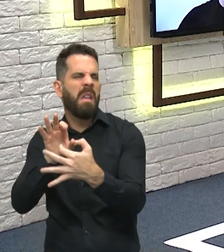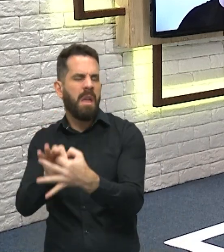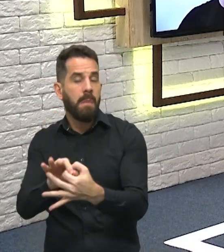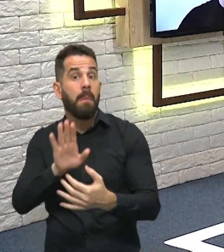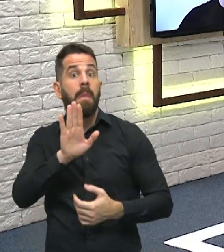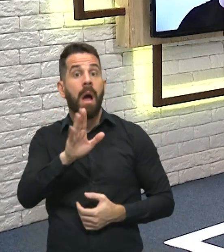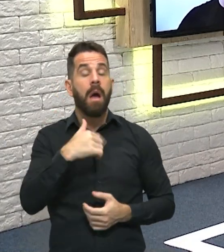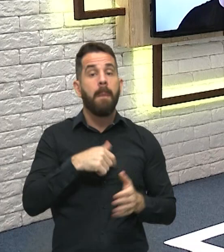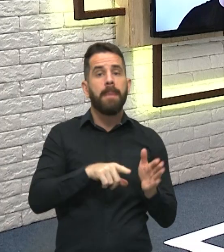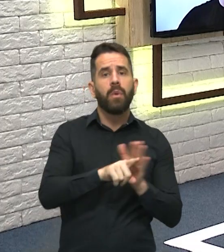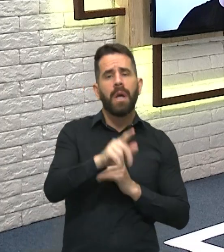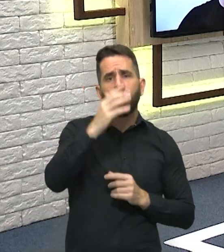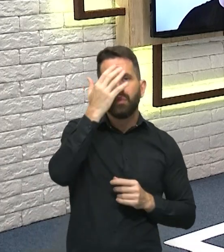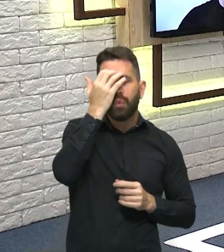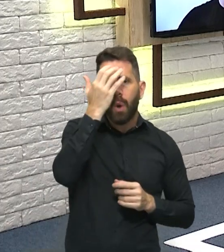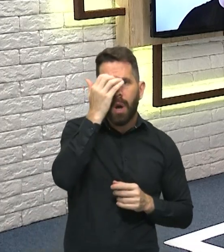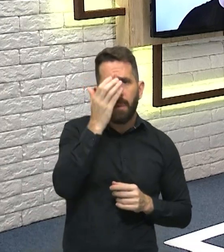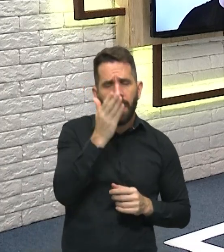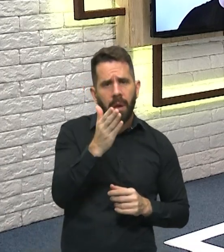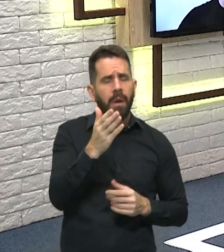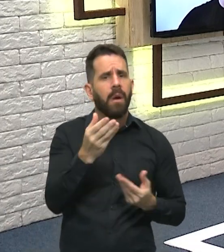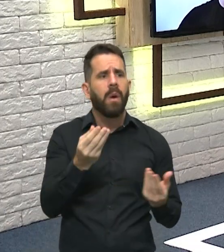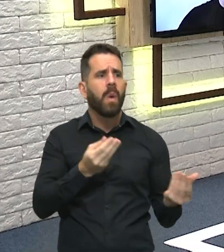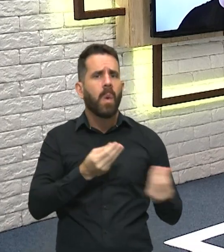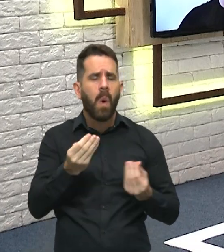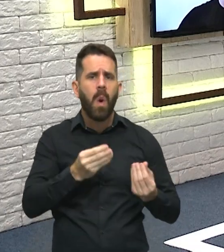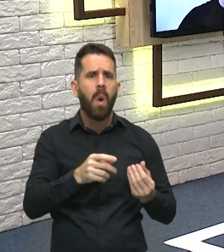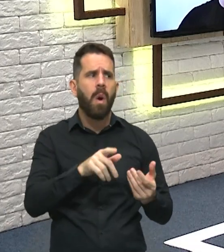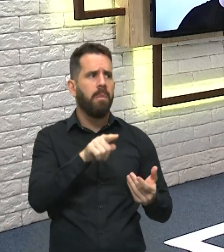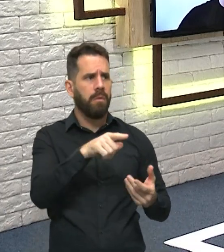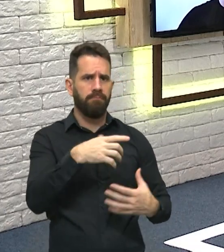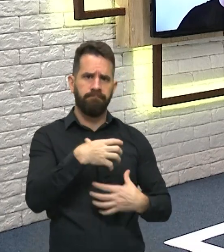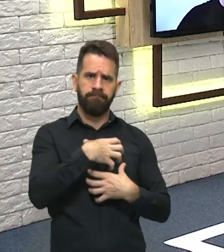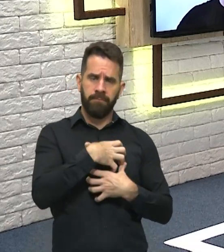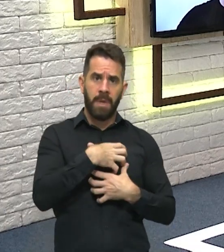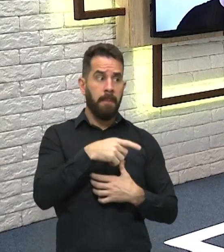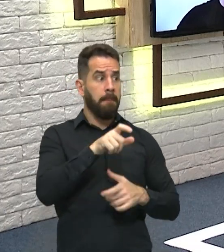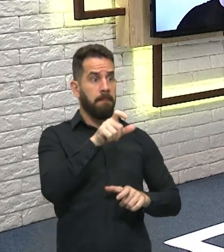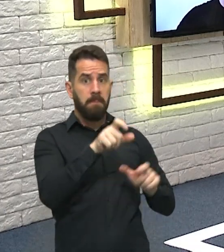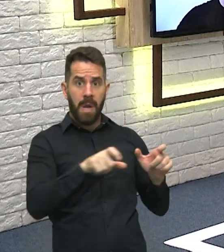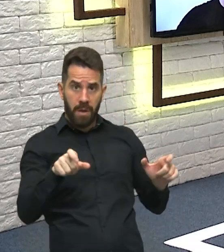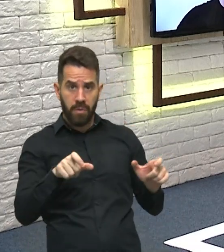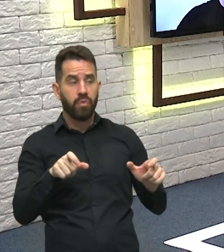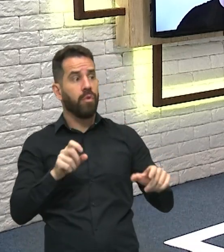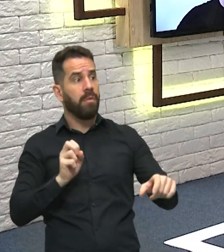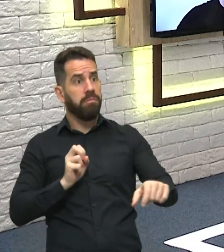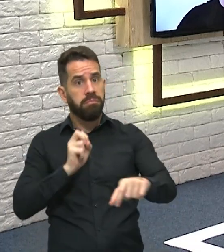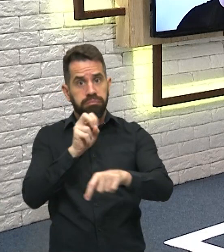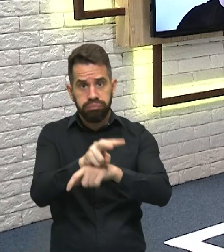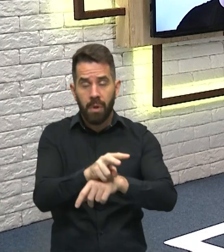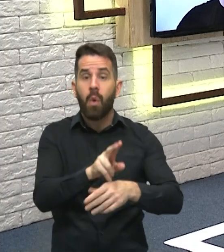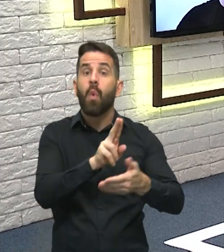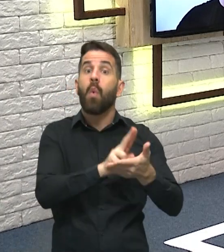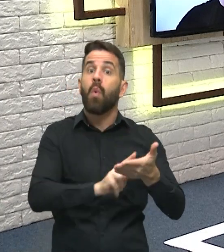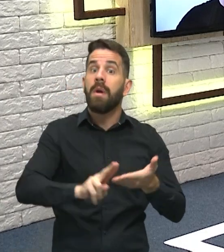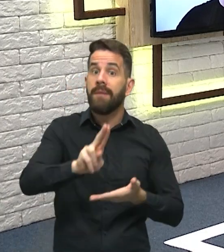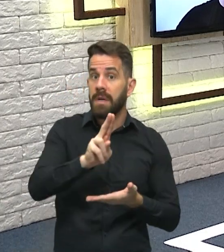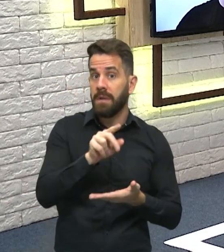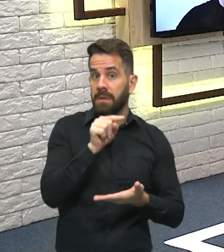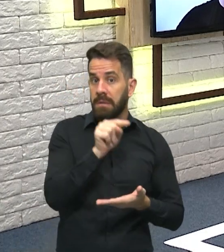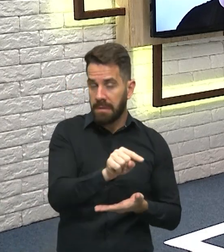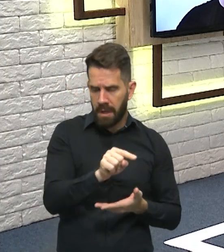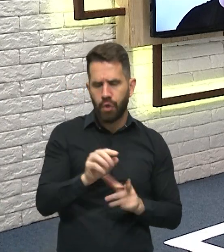inserção, né, das pessoas que elas entram na universidade por meio do sistema de cotas. Como